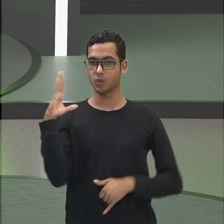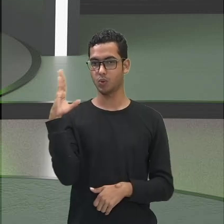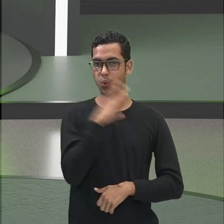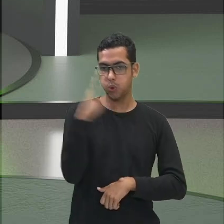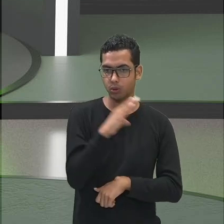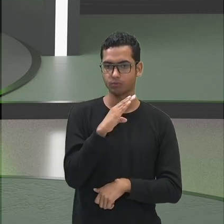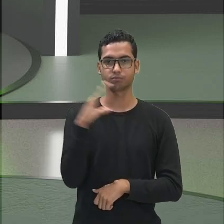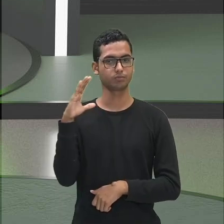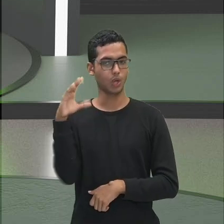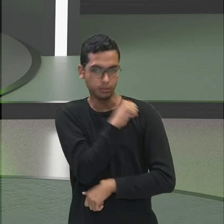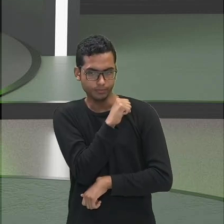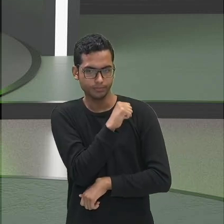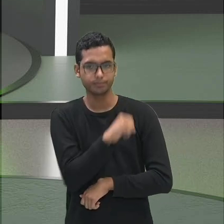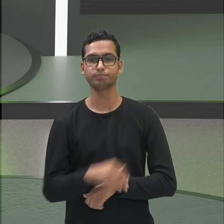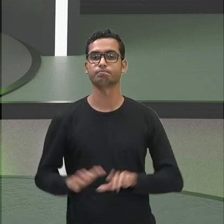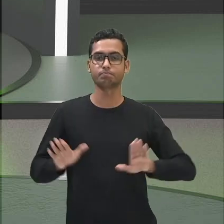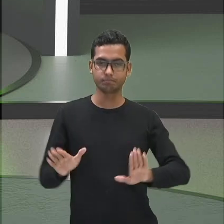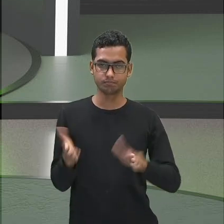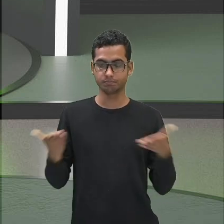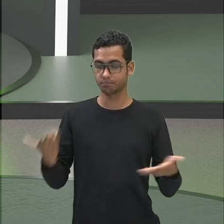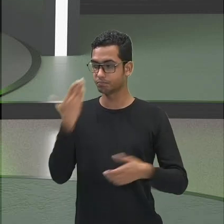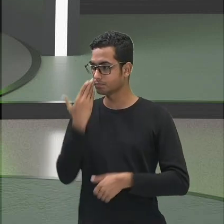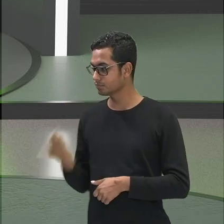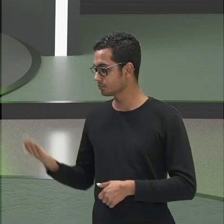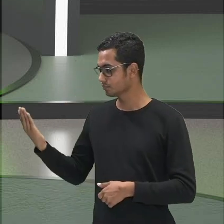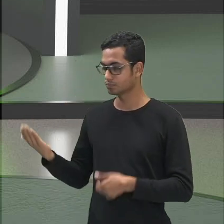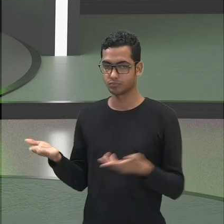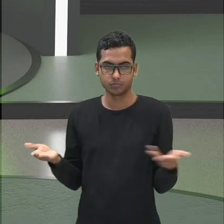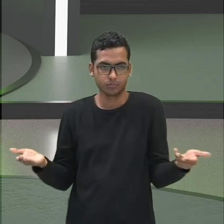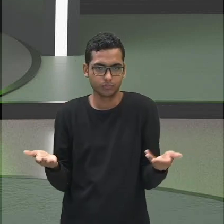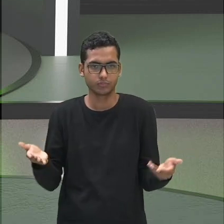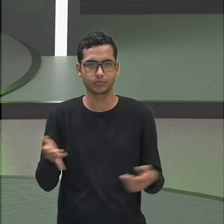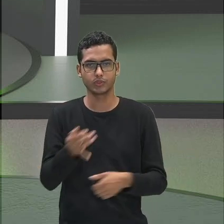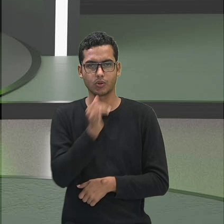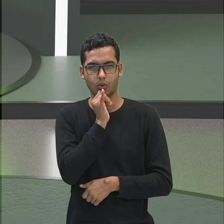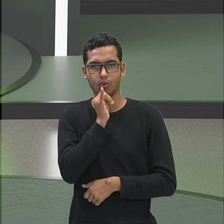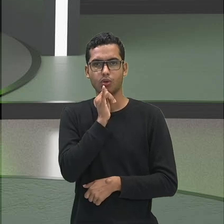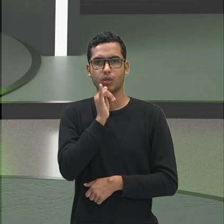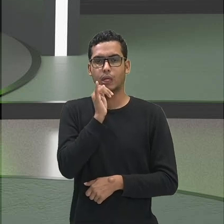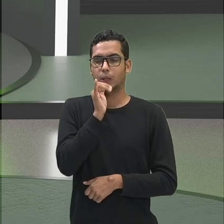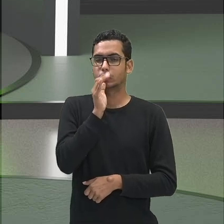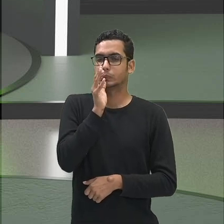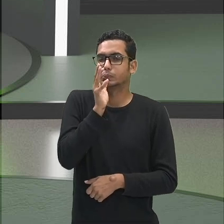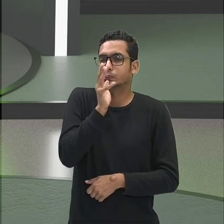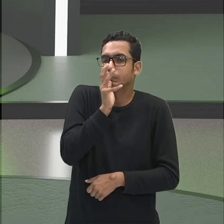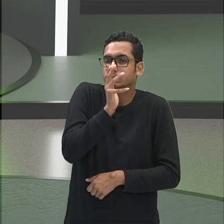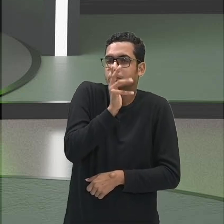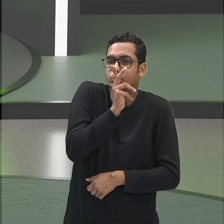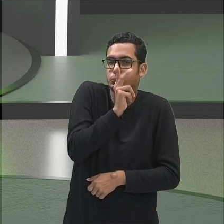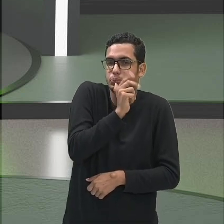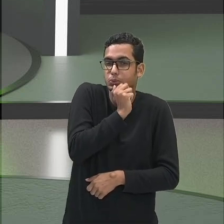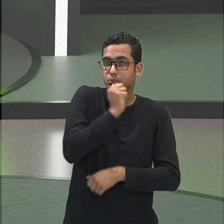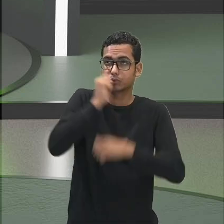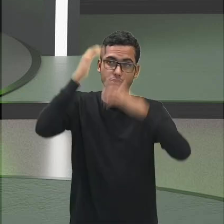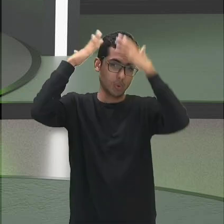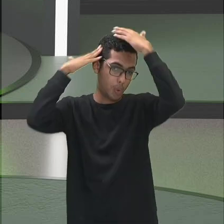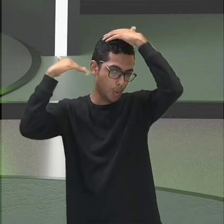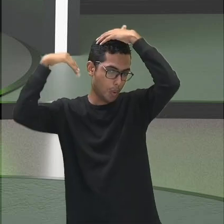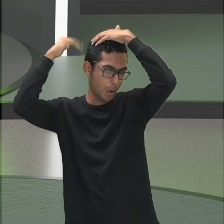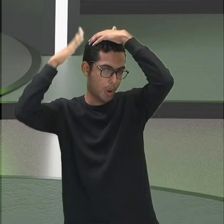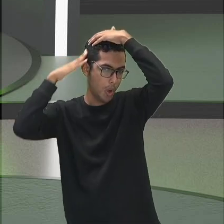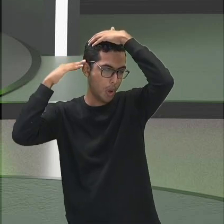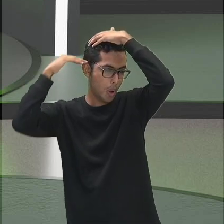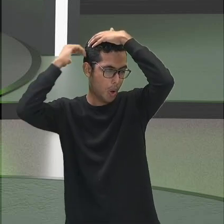né? Agora, essa química aqui, quando ela dura muito tempo no cabelo,